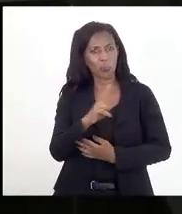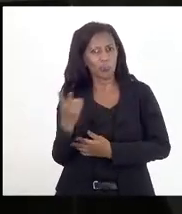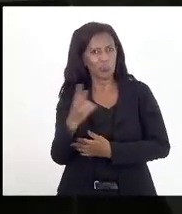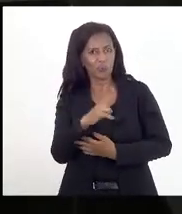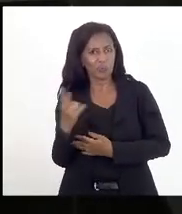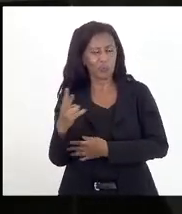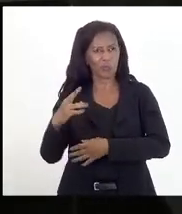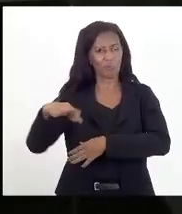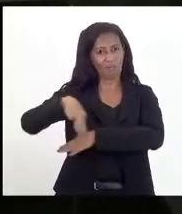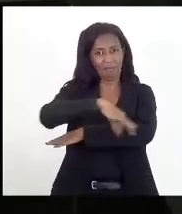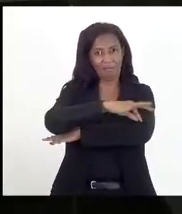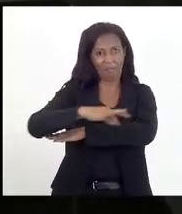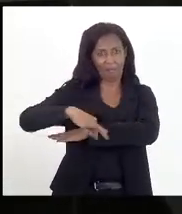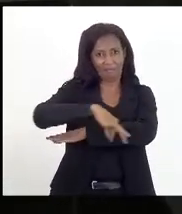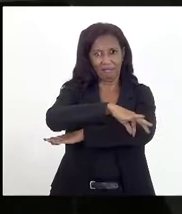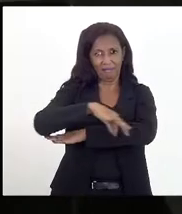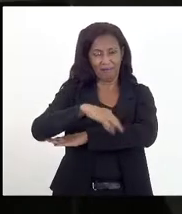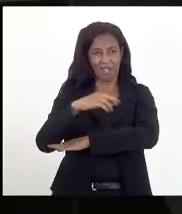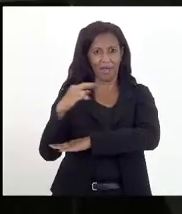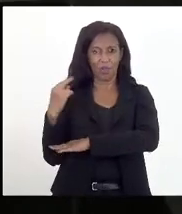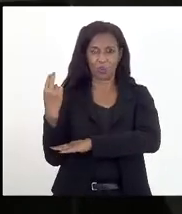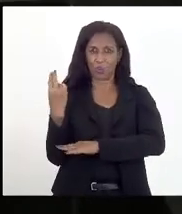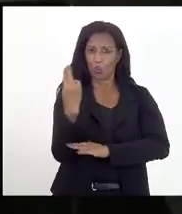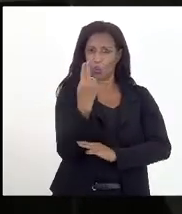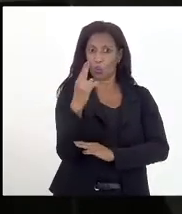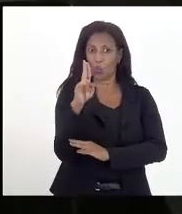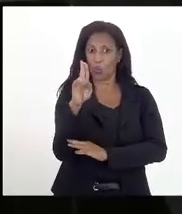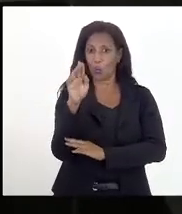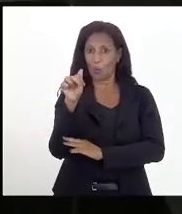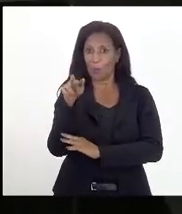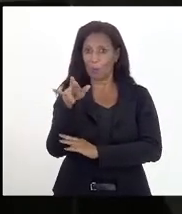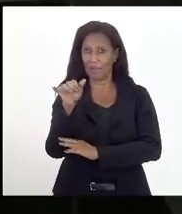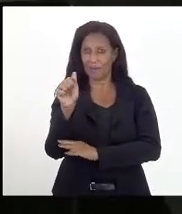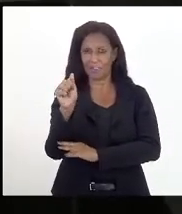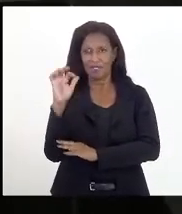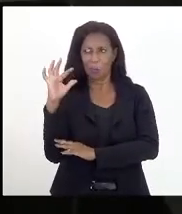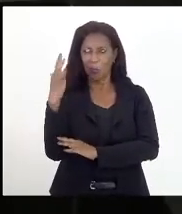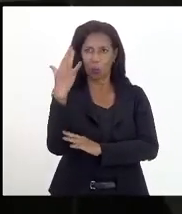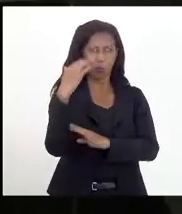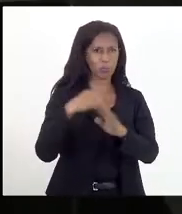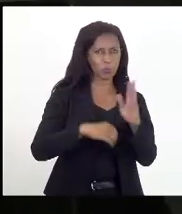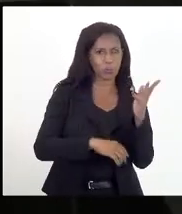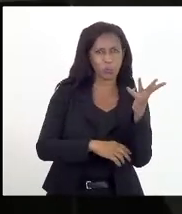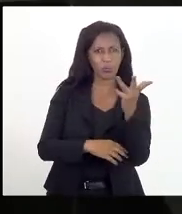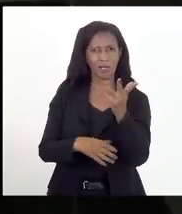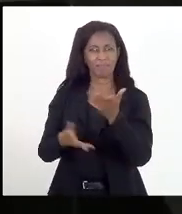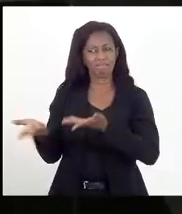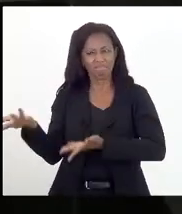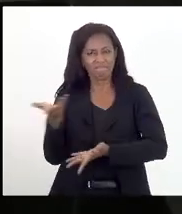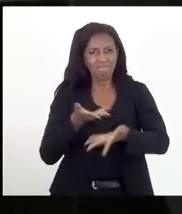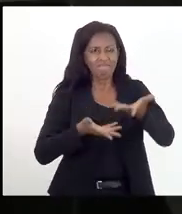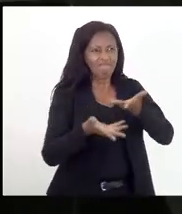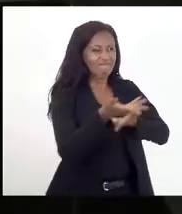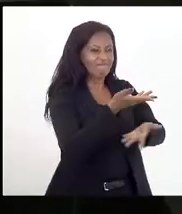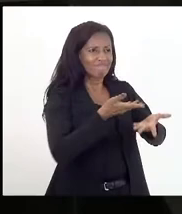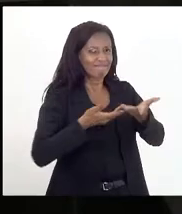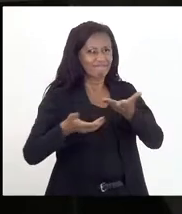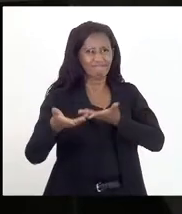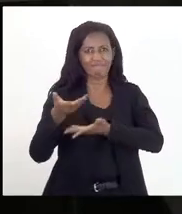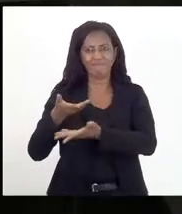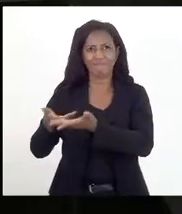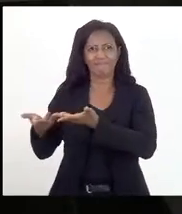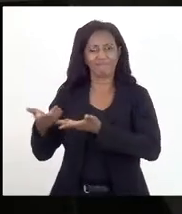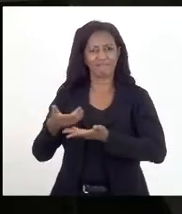arquitetos urbanistas e paisagistas que participaram diretamente da